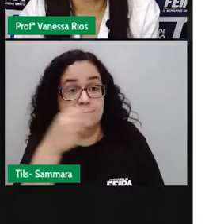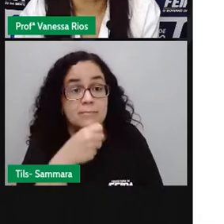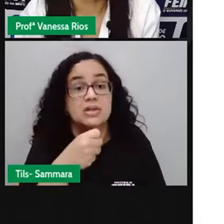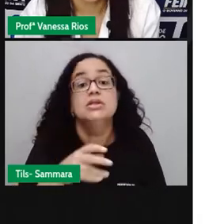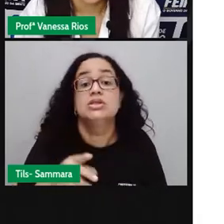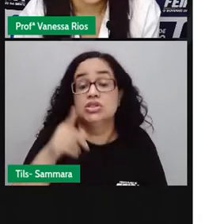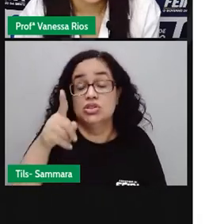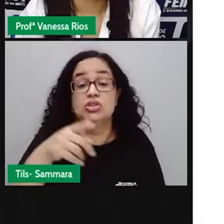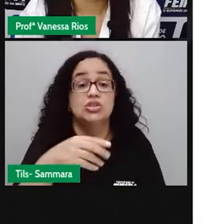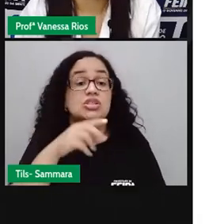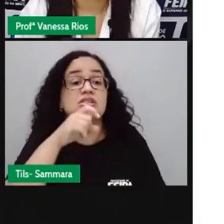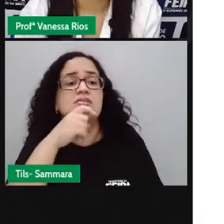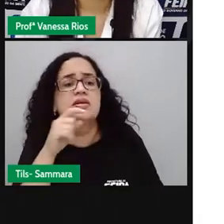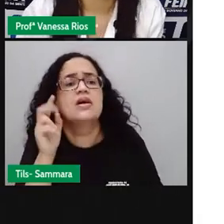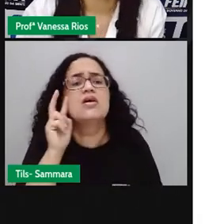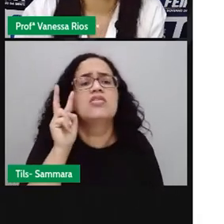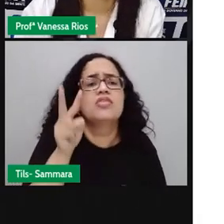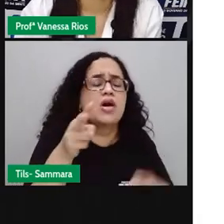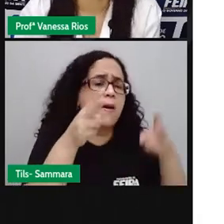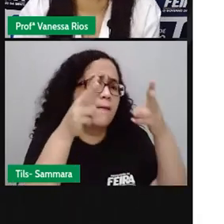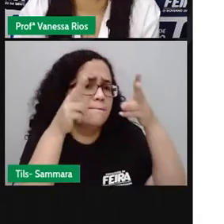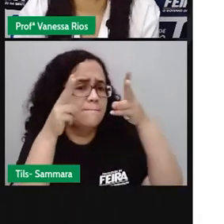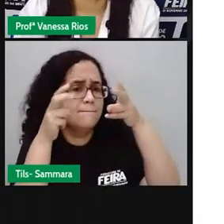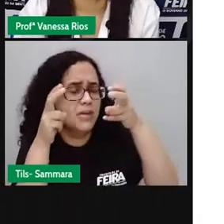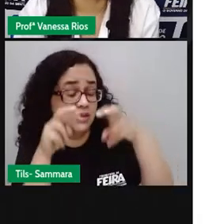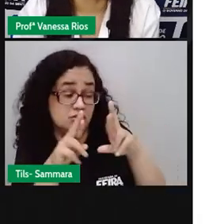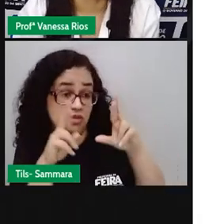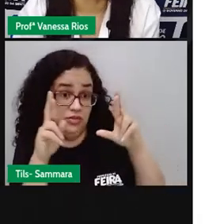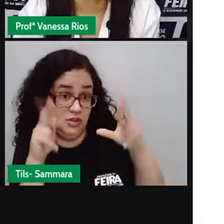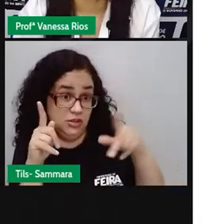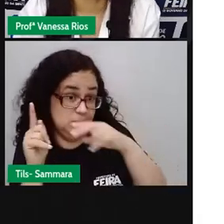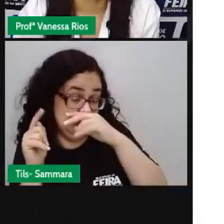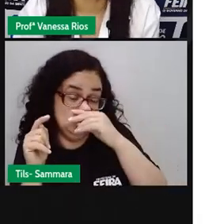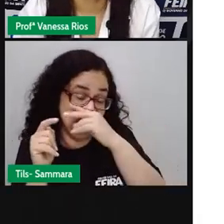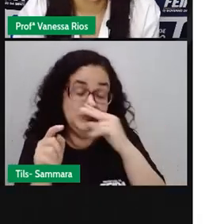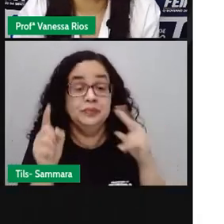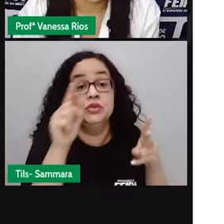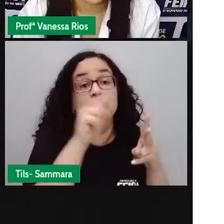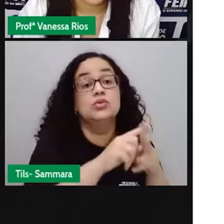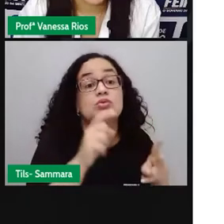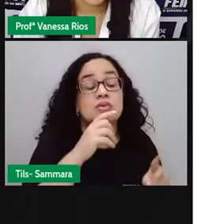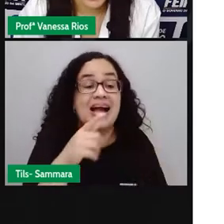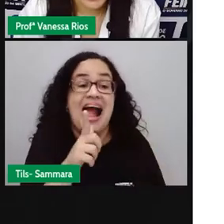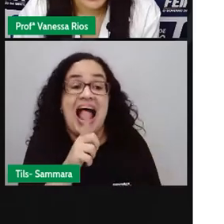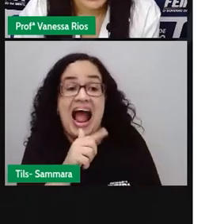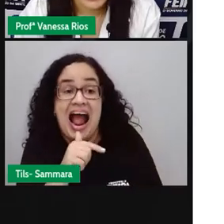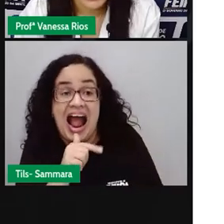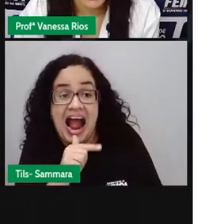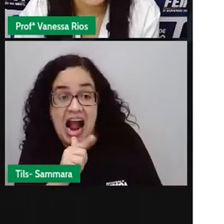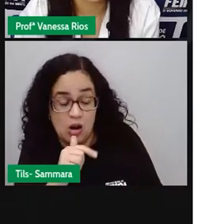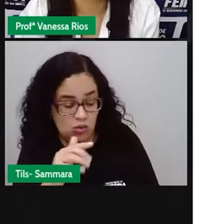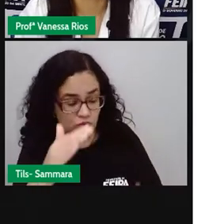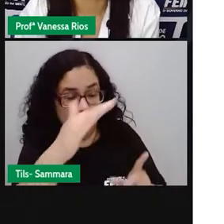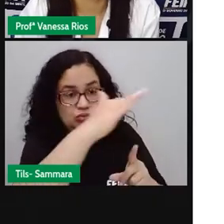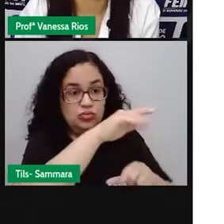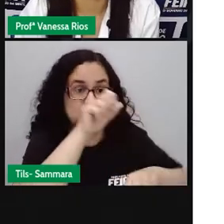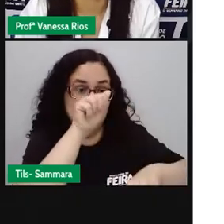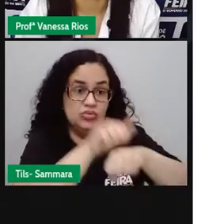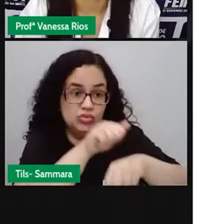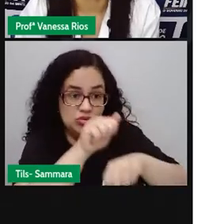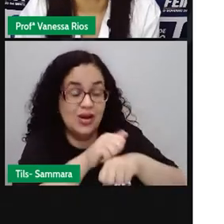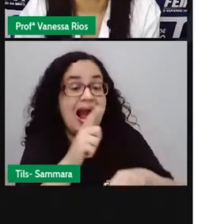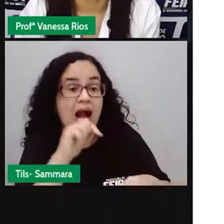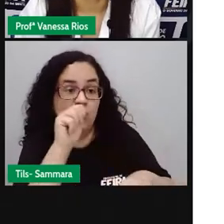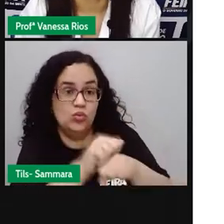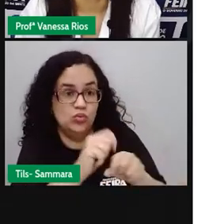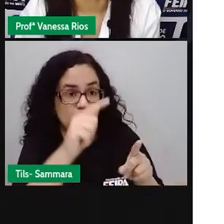e gelo. Aí o que que a gente observa de diferente? Quando o gelo está na água, o gelo está aí, ó,